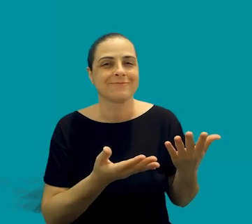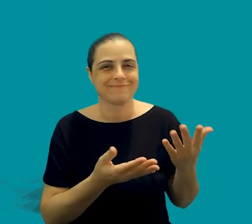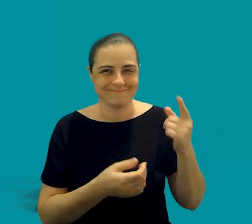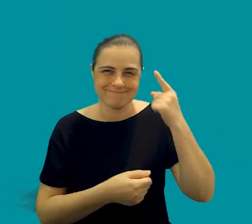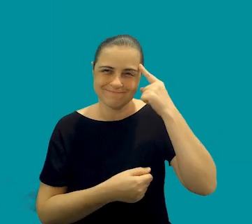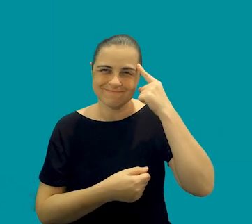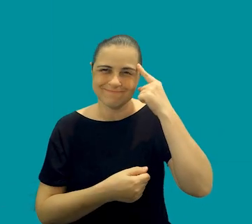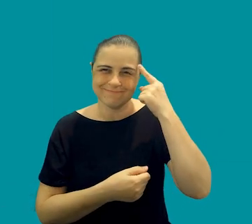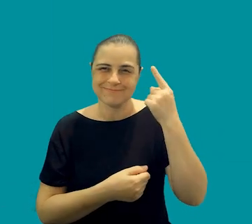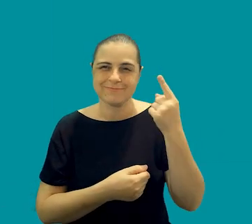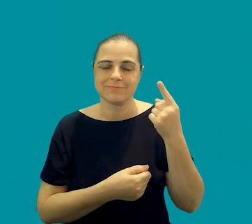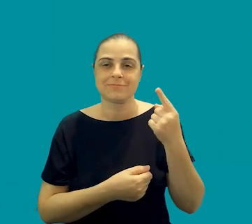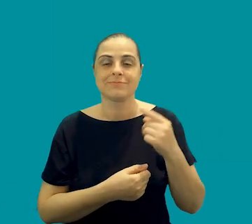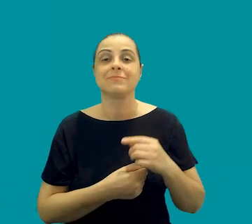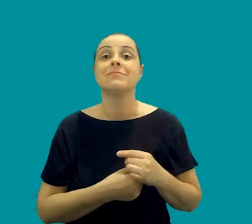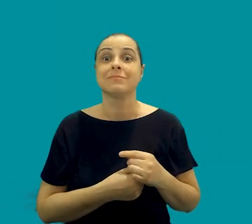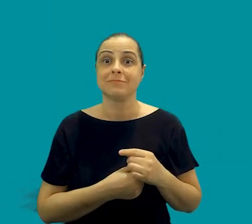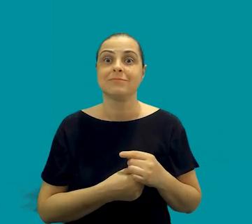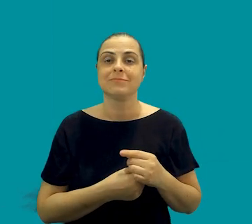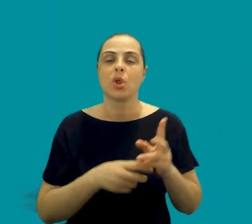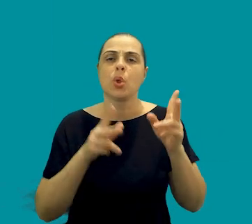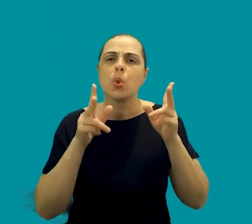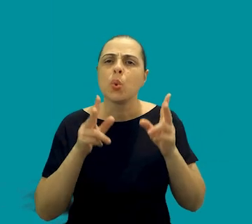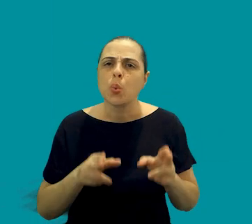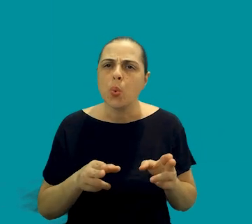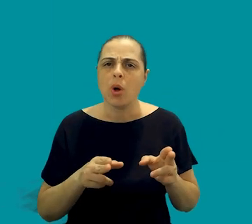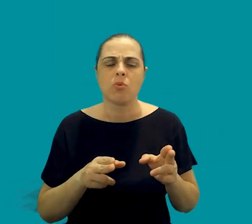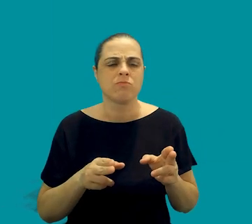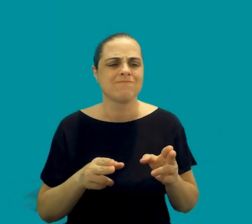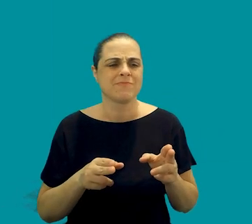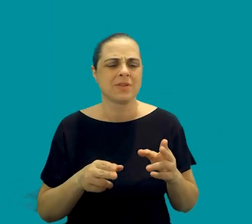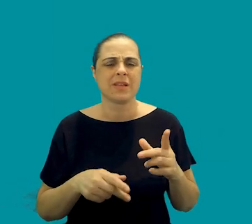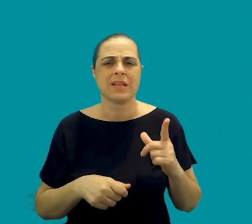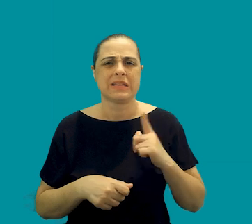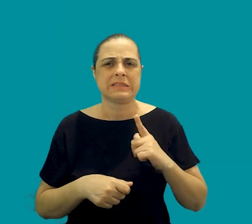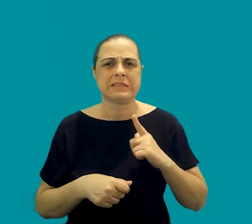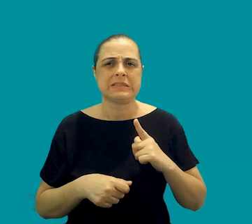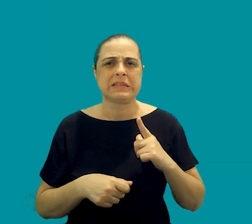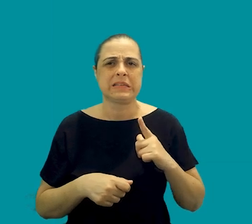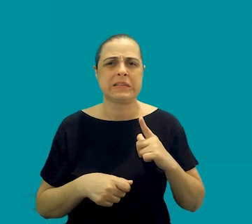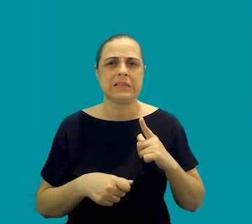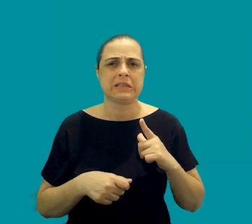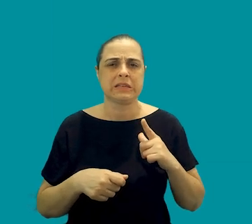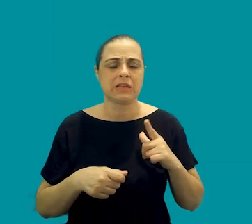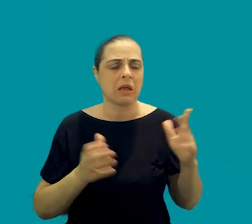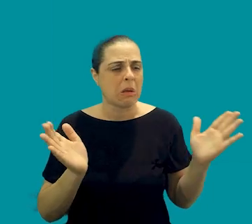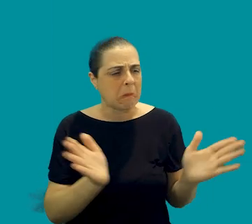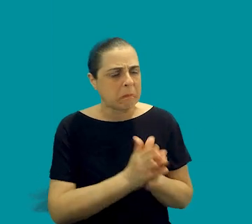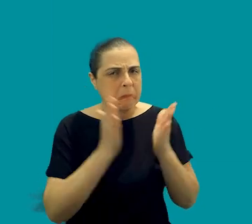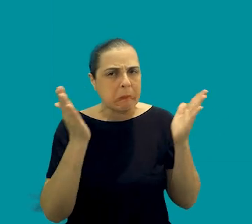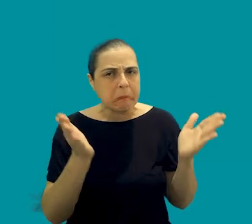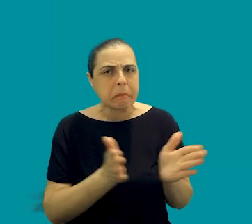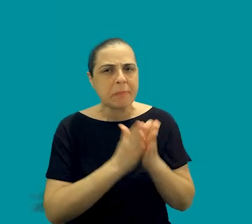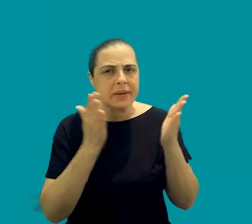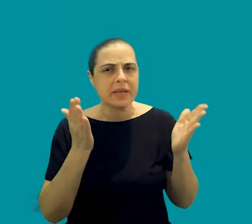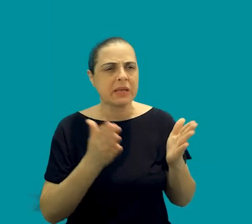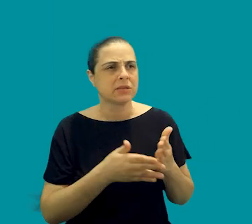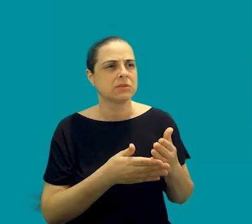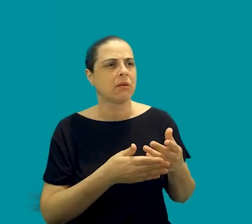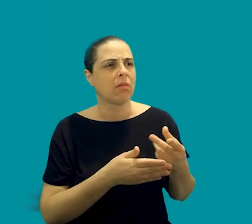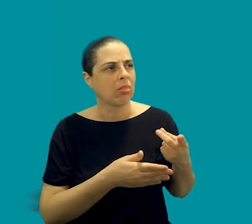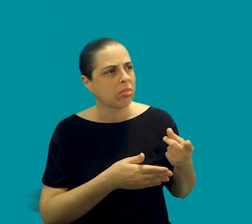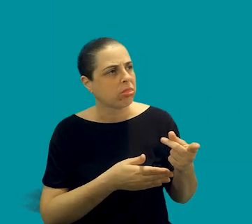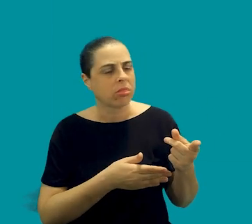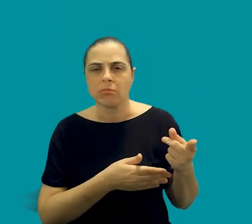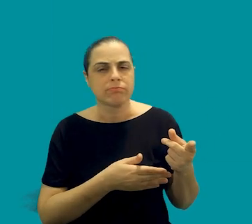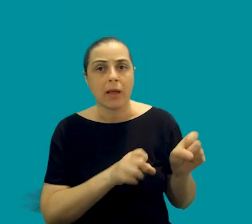quebrar, ou conseguir, não 100%, mas quebrar o ciclo vamos dizer, esse ciclo essa armadilha da pobreza, esse ciclo